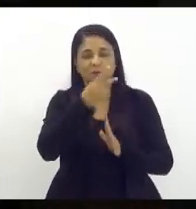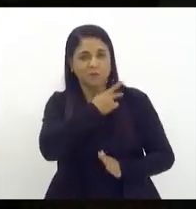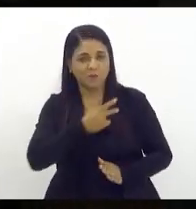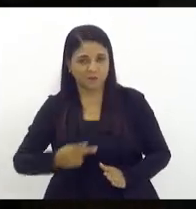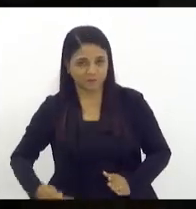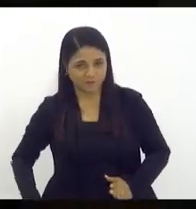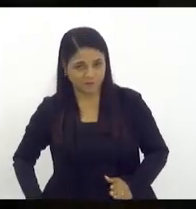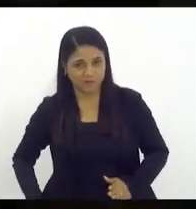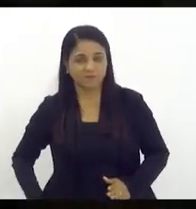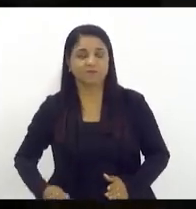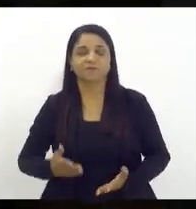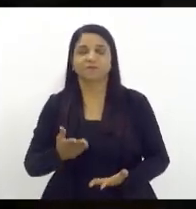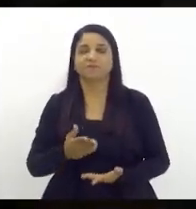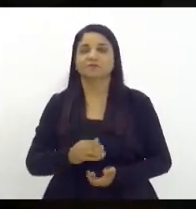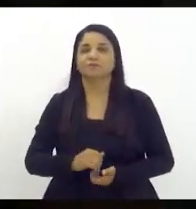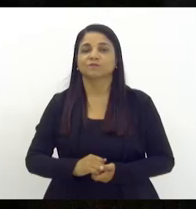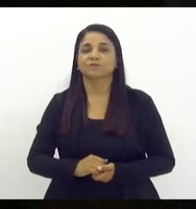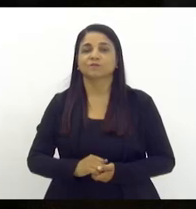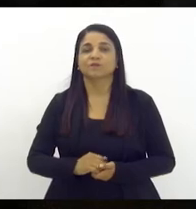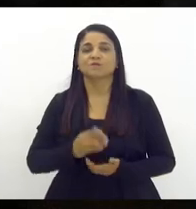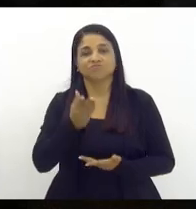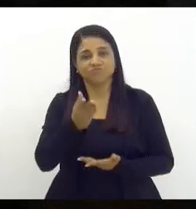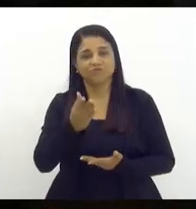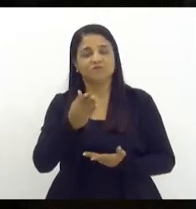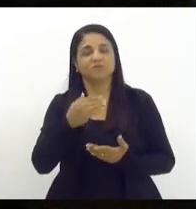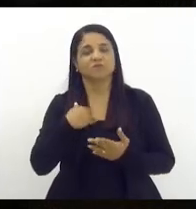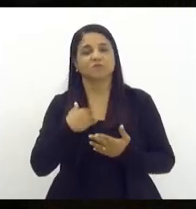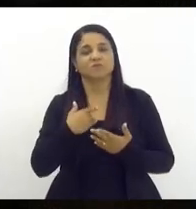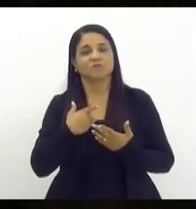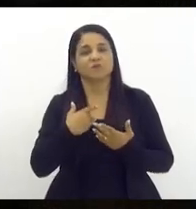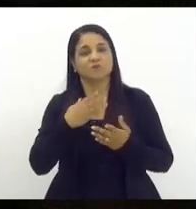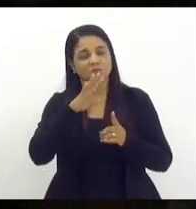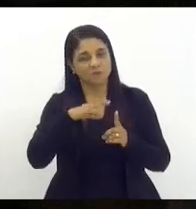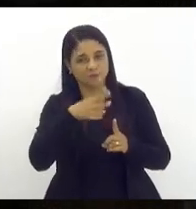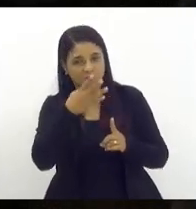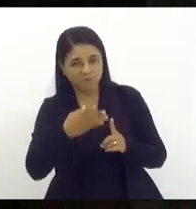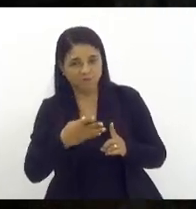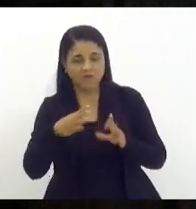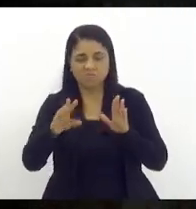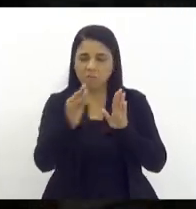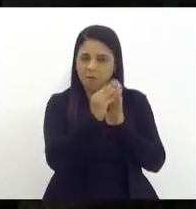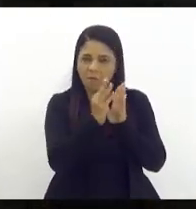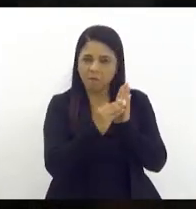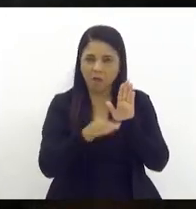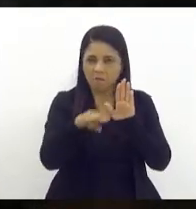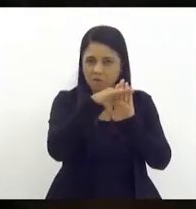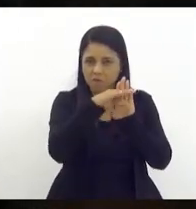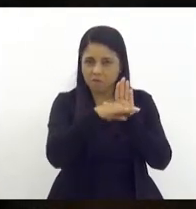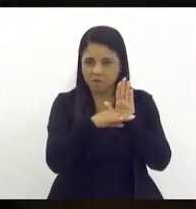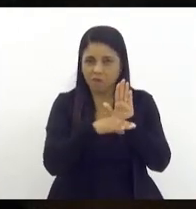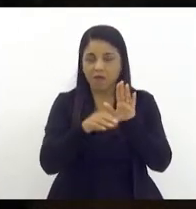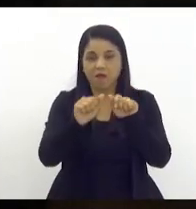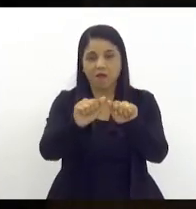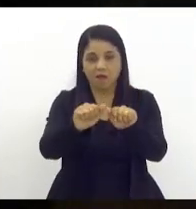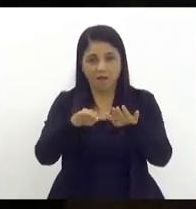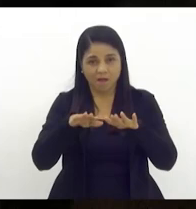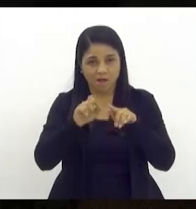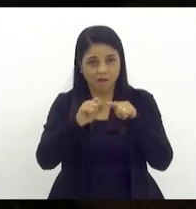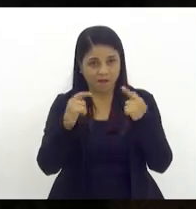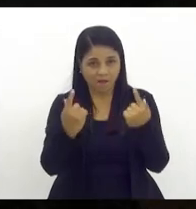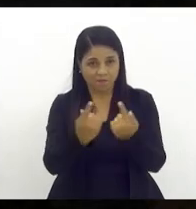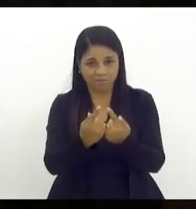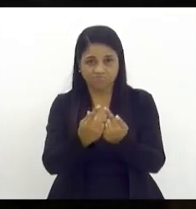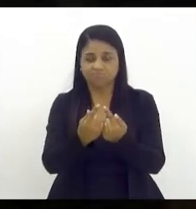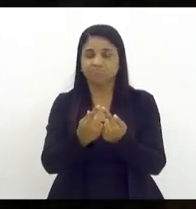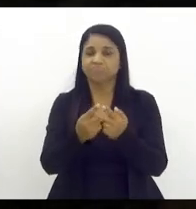presidente, por ter, através da sua generosidade, incluído esse projeto na pauta, dizer que a Alerj tem sido